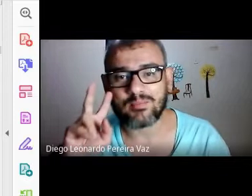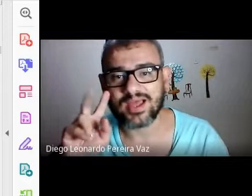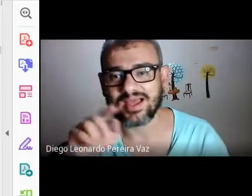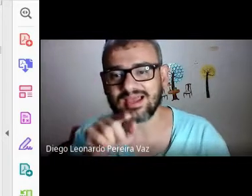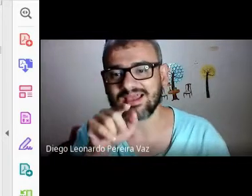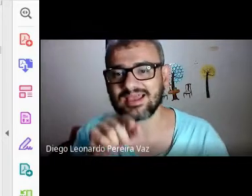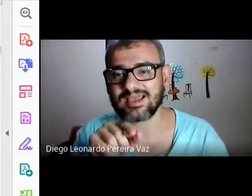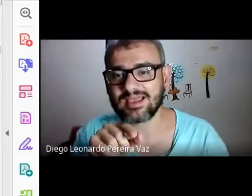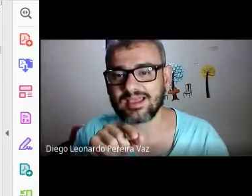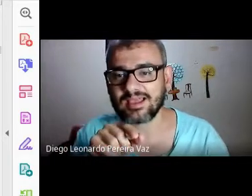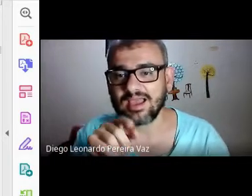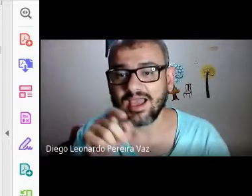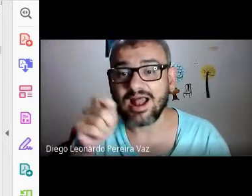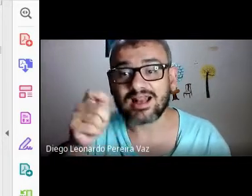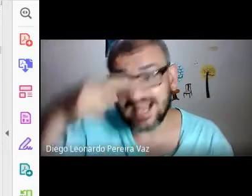Epa.